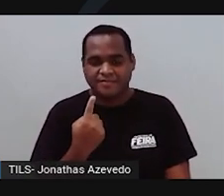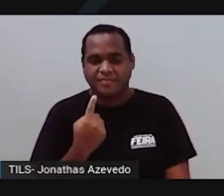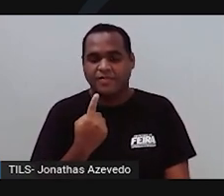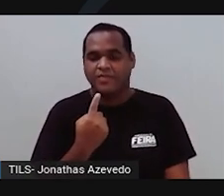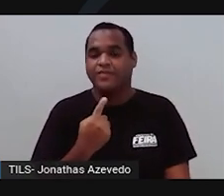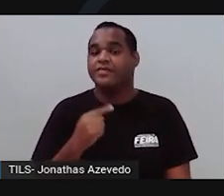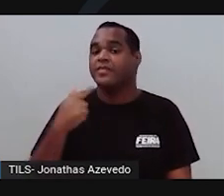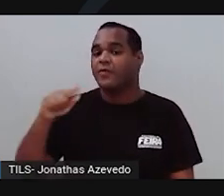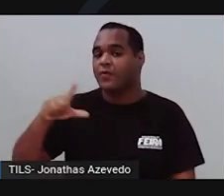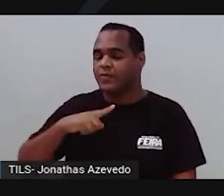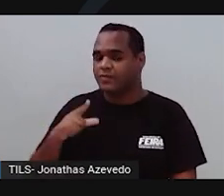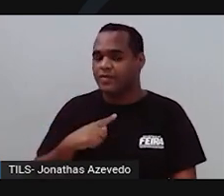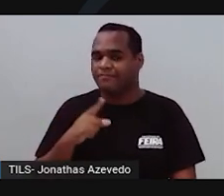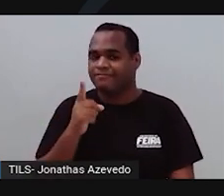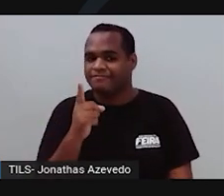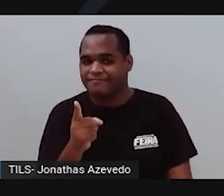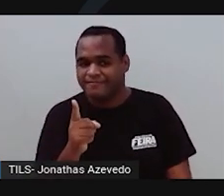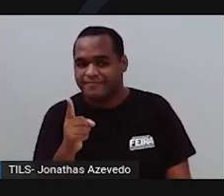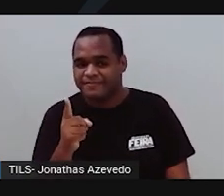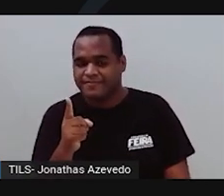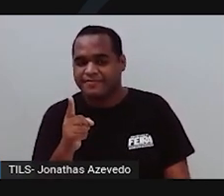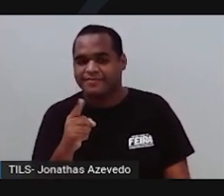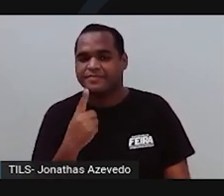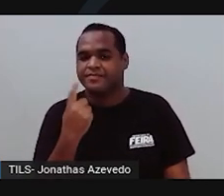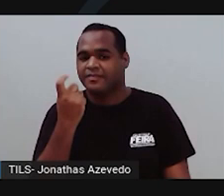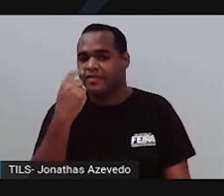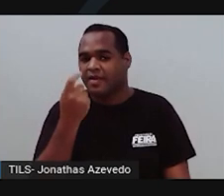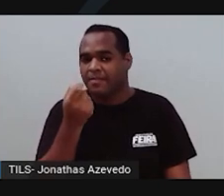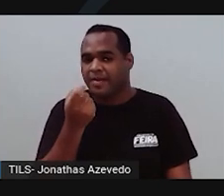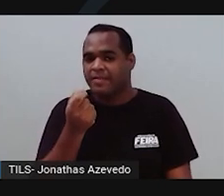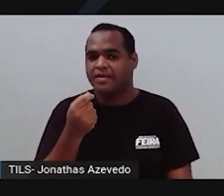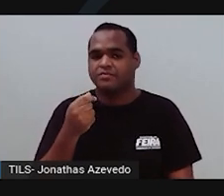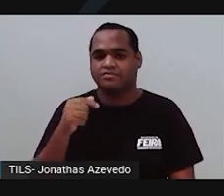O sabor amargo na parte de trás, perto da garganta.